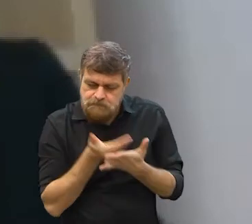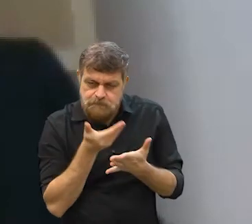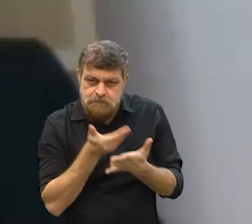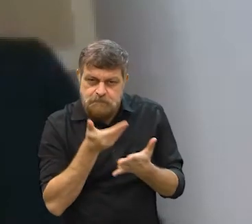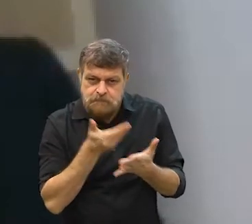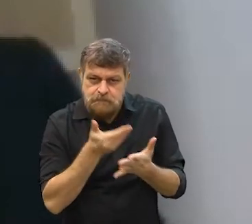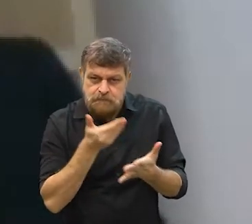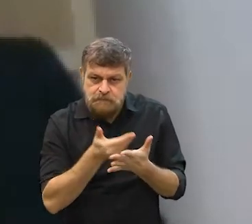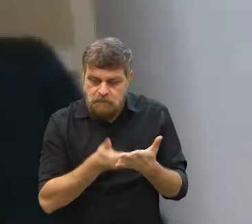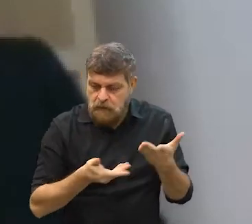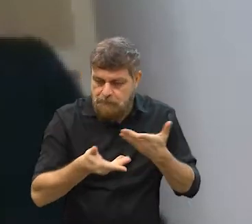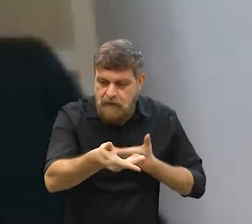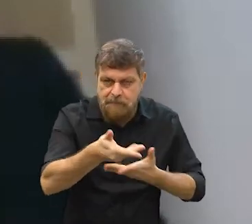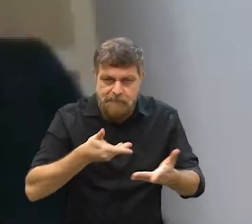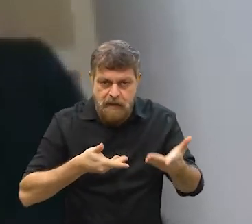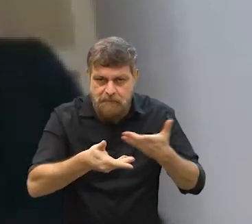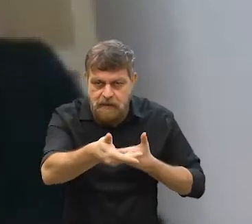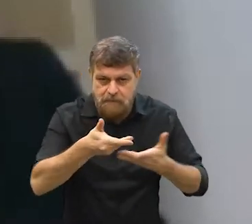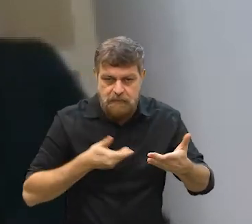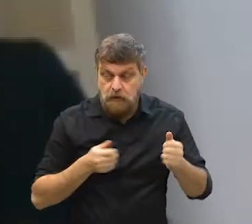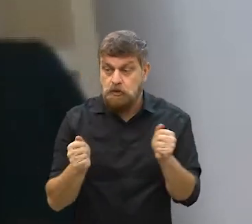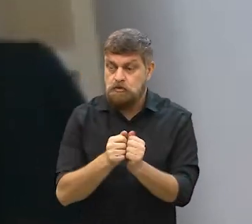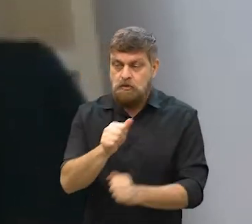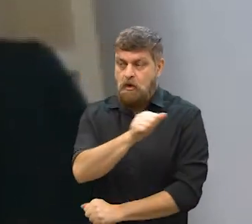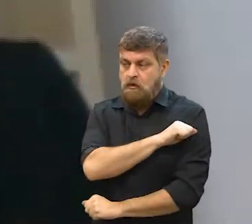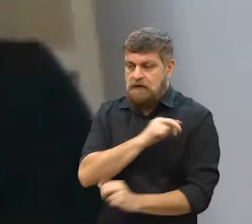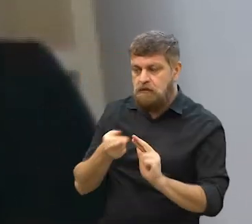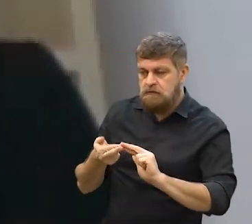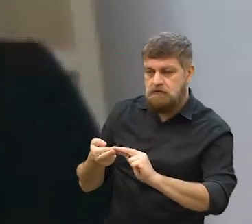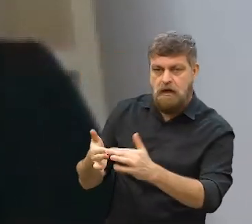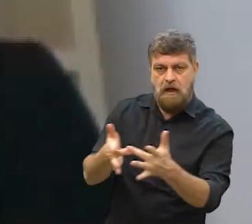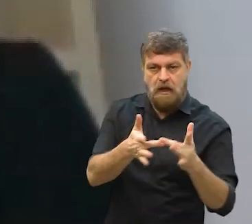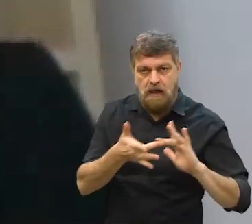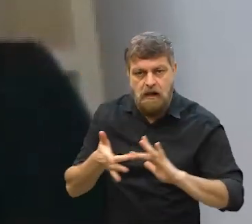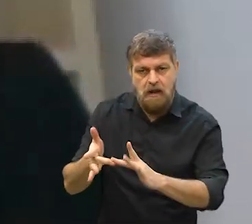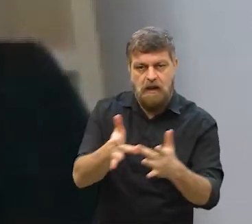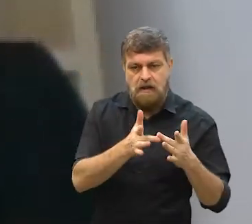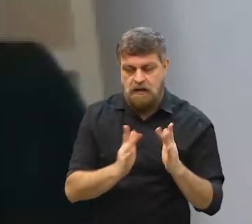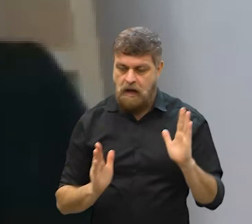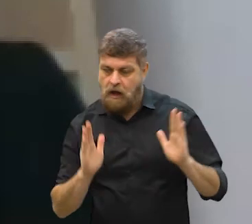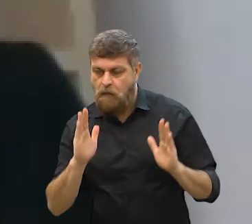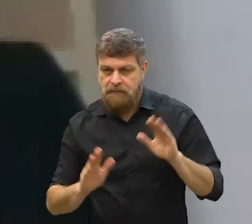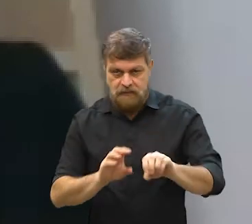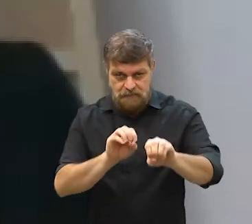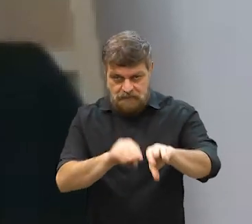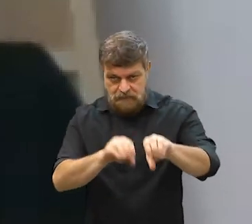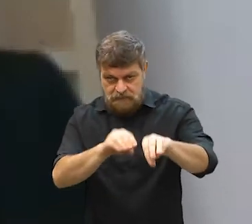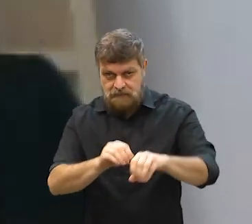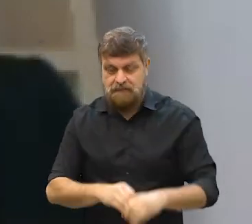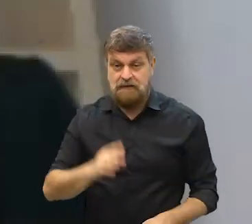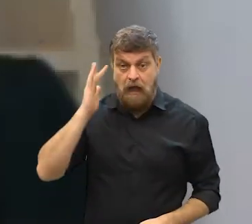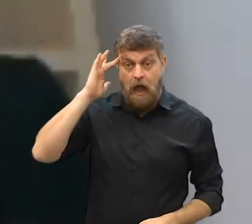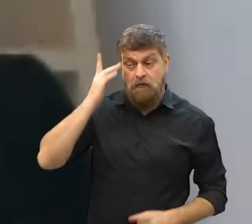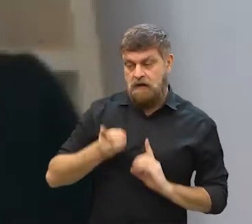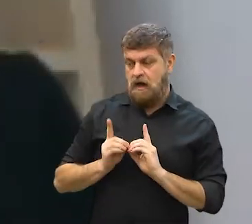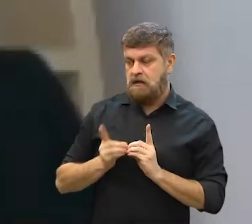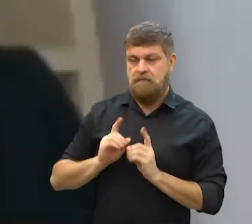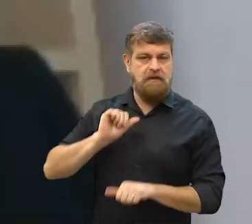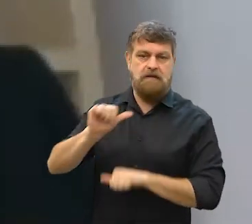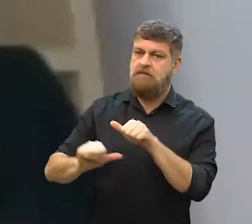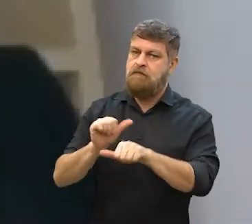o aluno interage, inclusive, com outros alunos durante a aula. Então, eu acho que essa dinâmica ela não vai